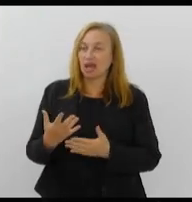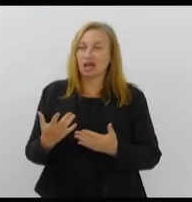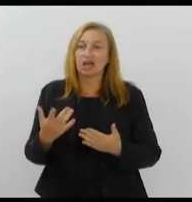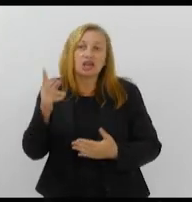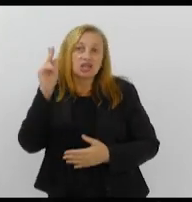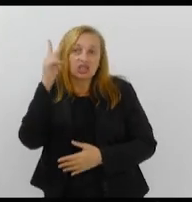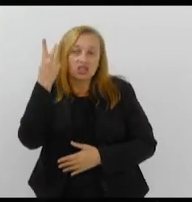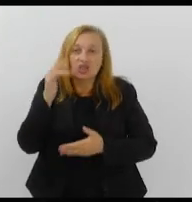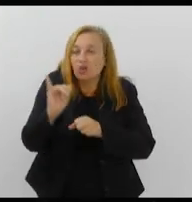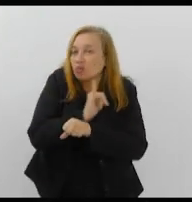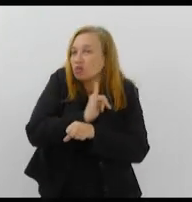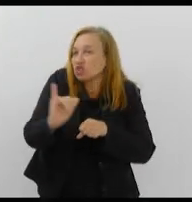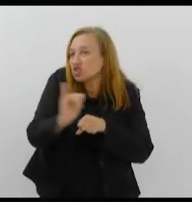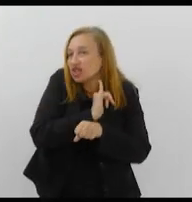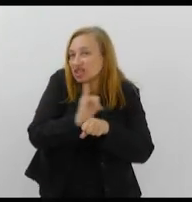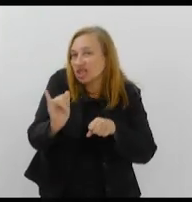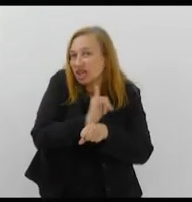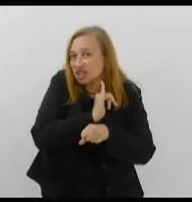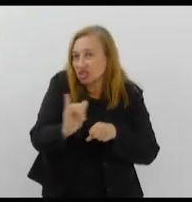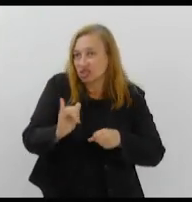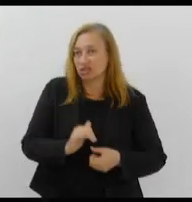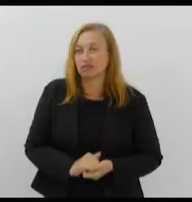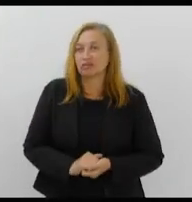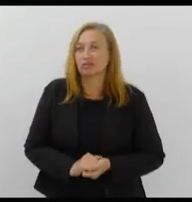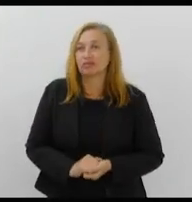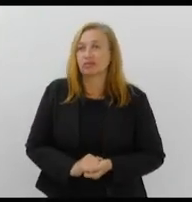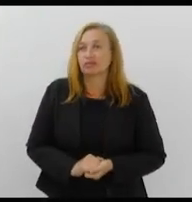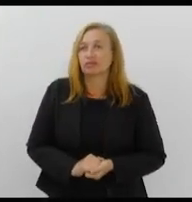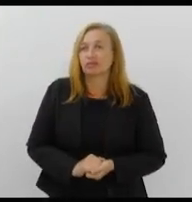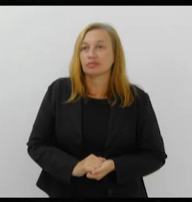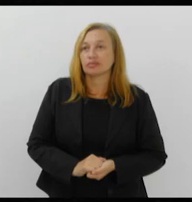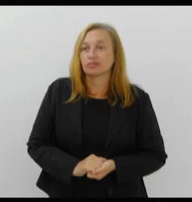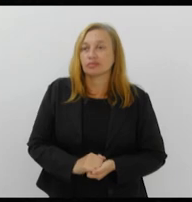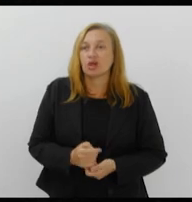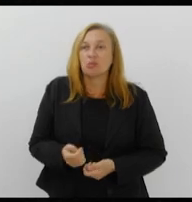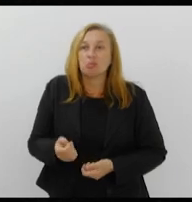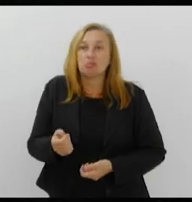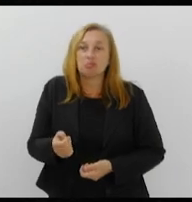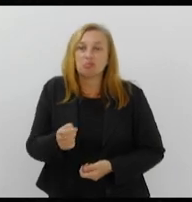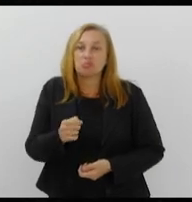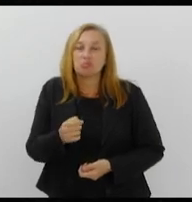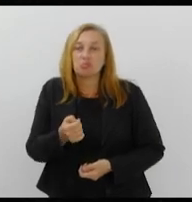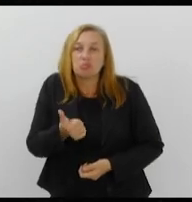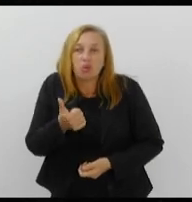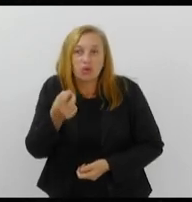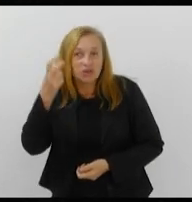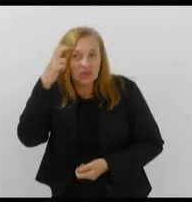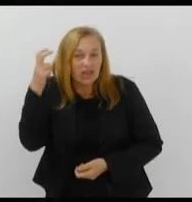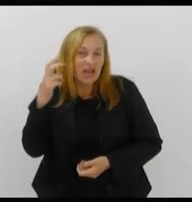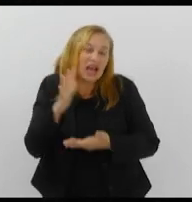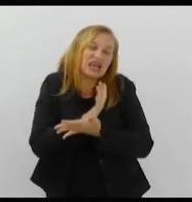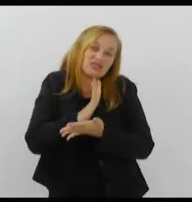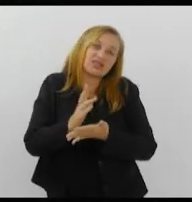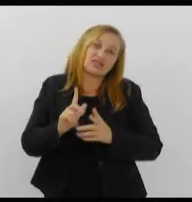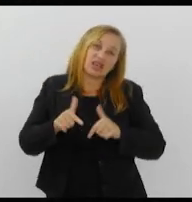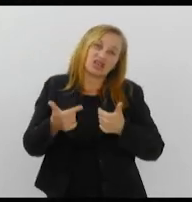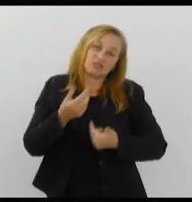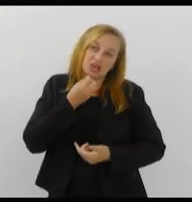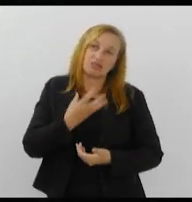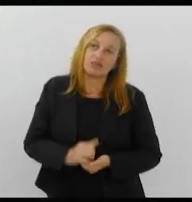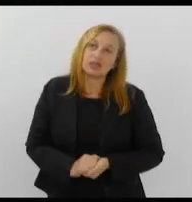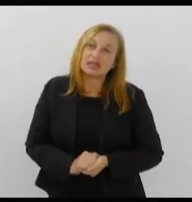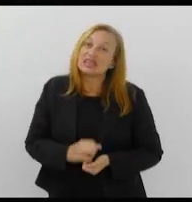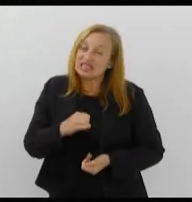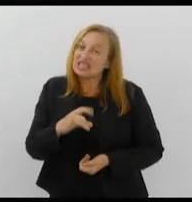uma estratégia. É uma estratégia pouco inteligente, mas que às vezes funciona. Se você